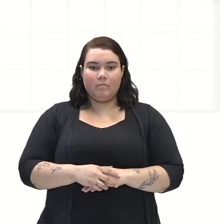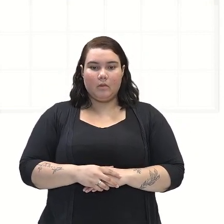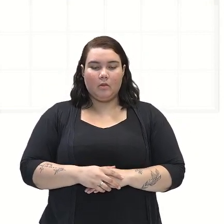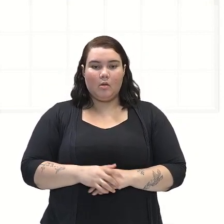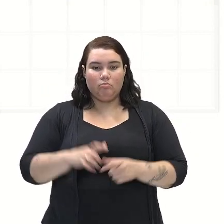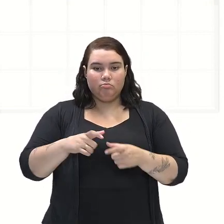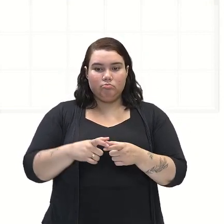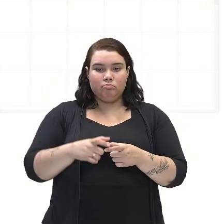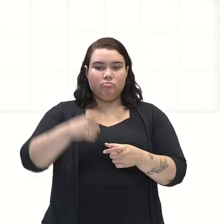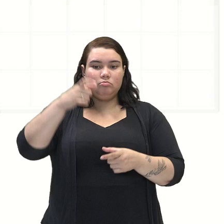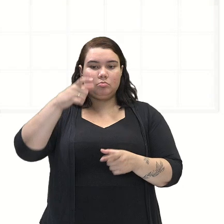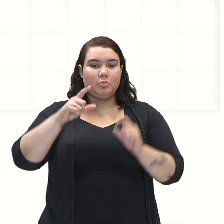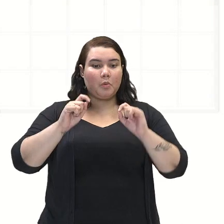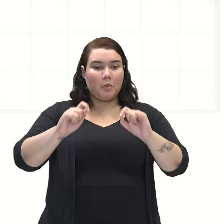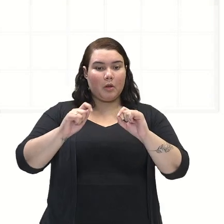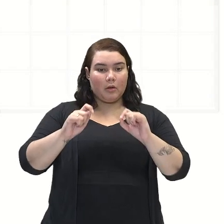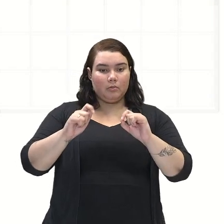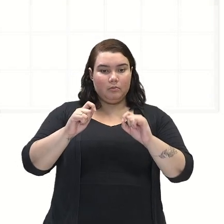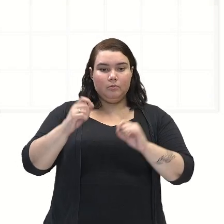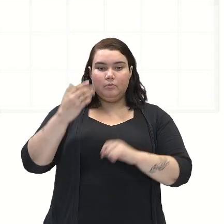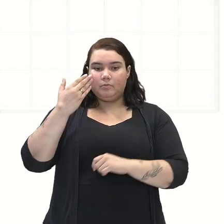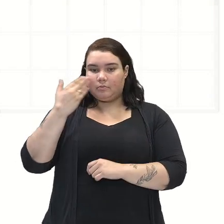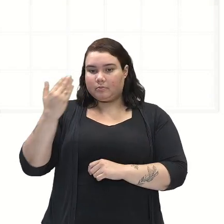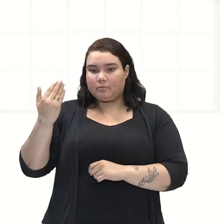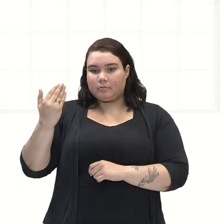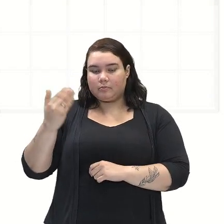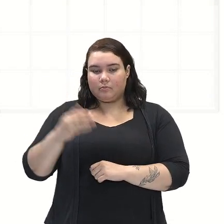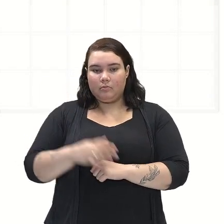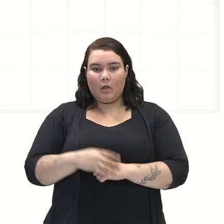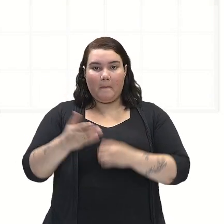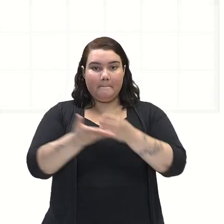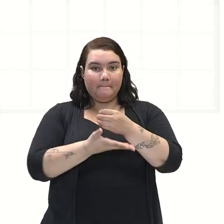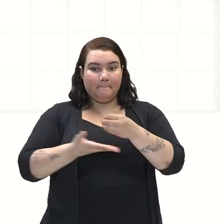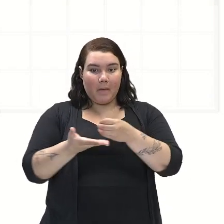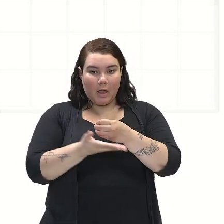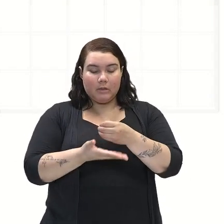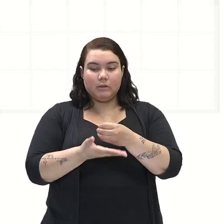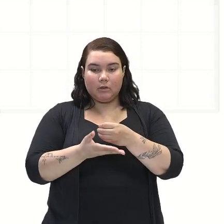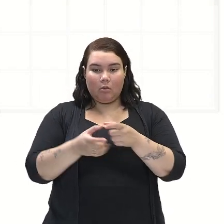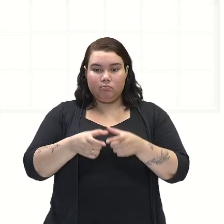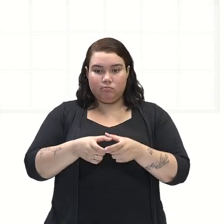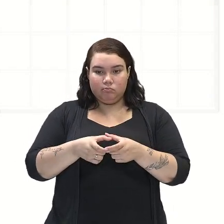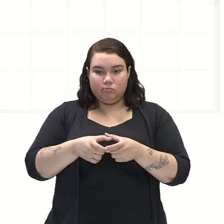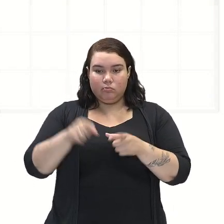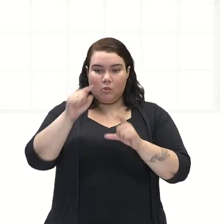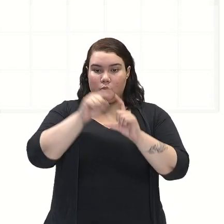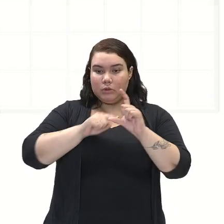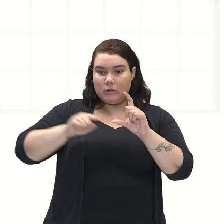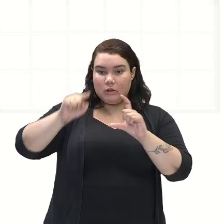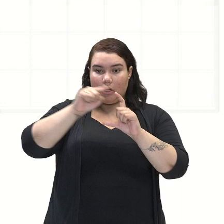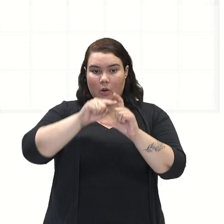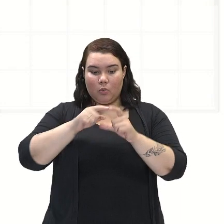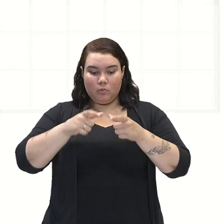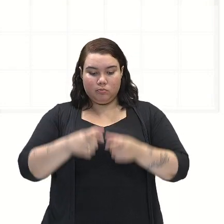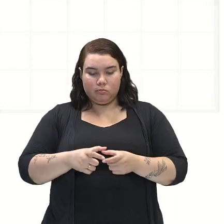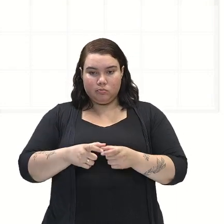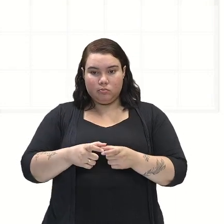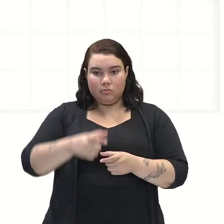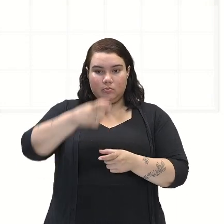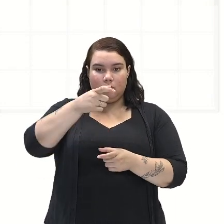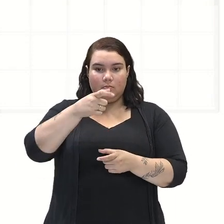é do que, eu vou ter que ter uma base. Essa base é circular, e